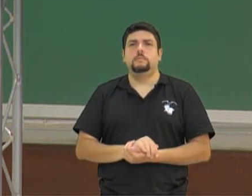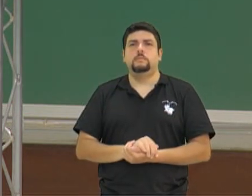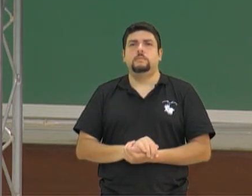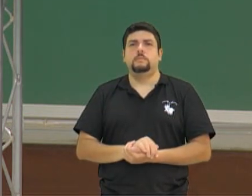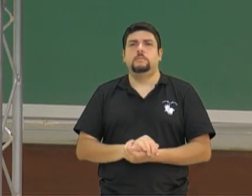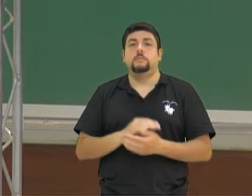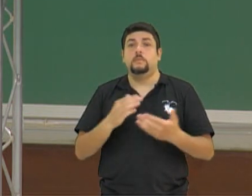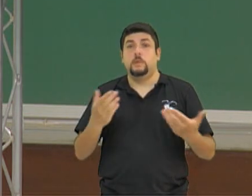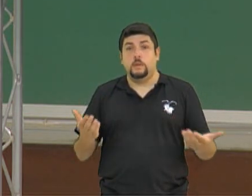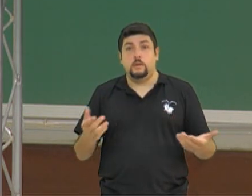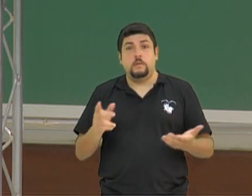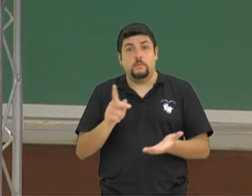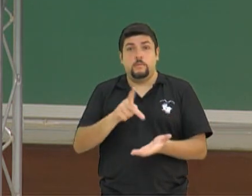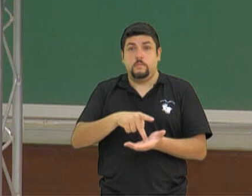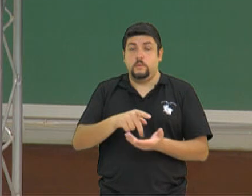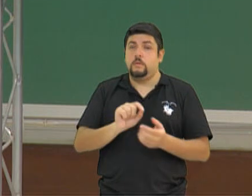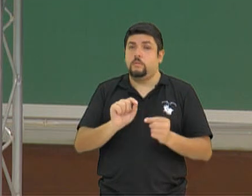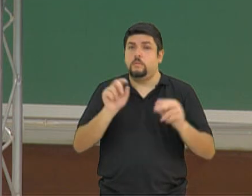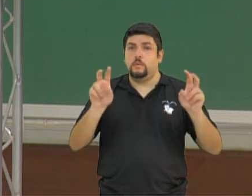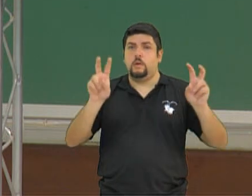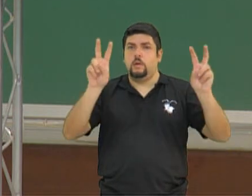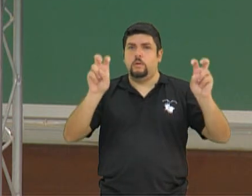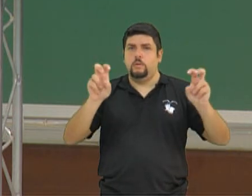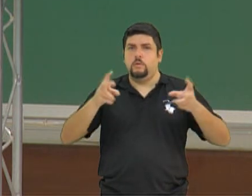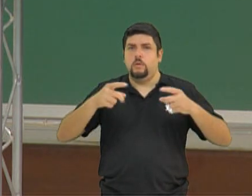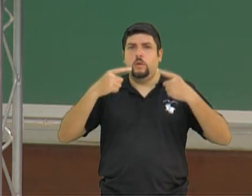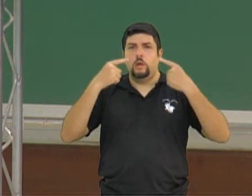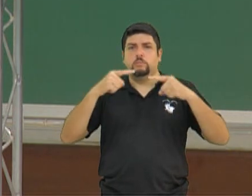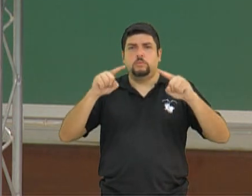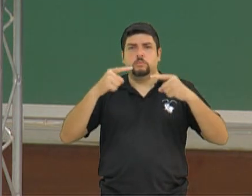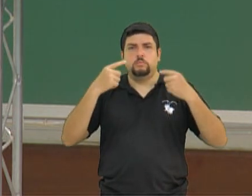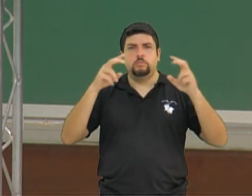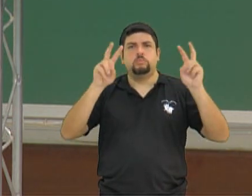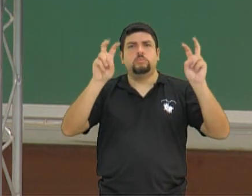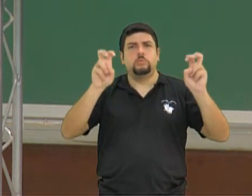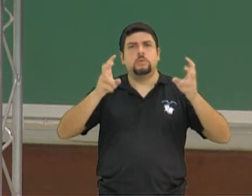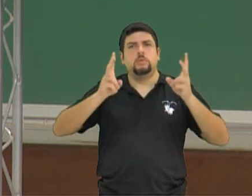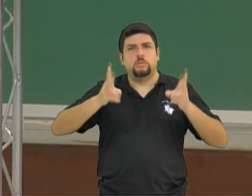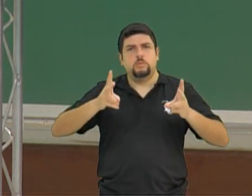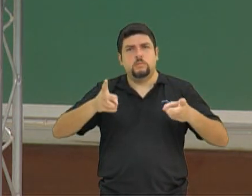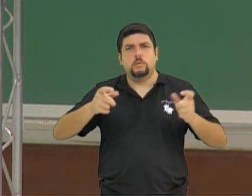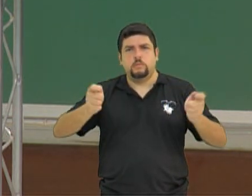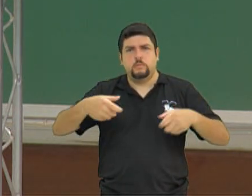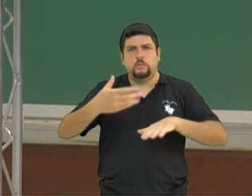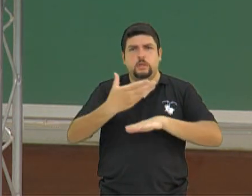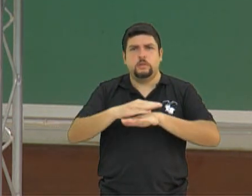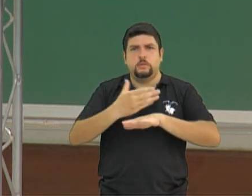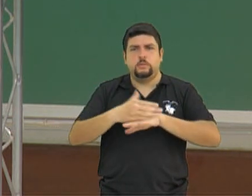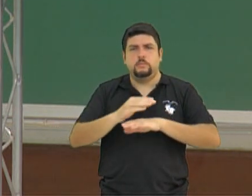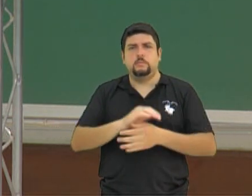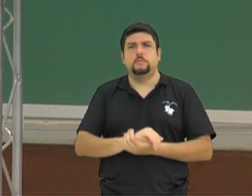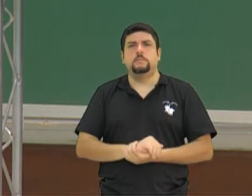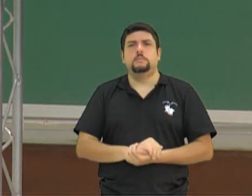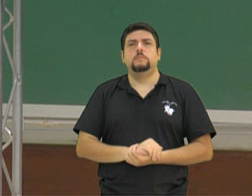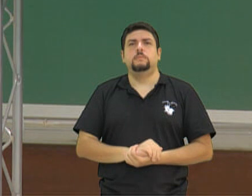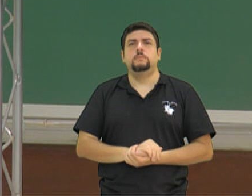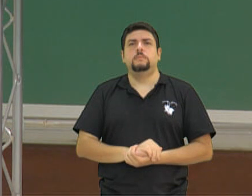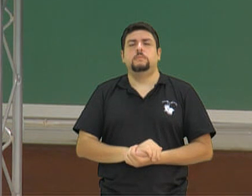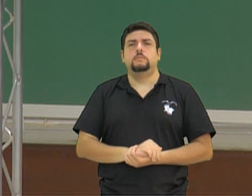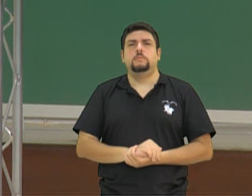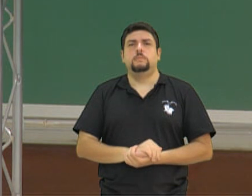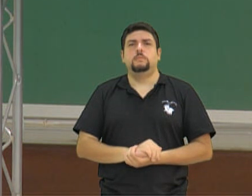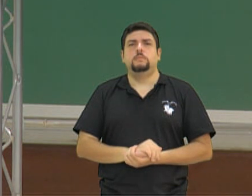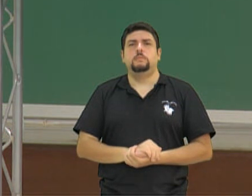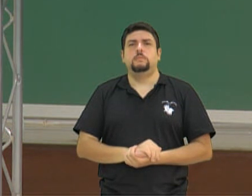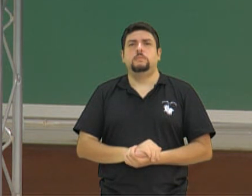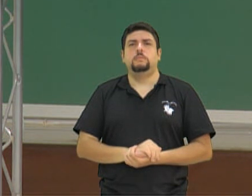da música que eu repeti mil vezes aqui, né? Então, não teria muita dificuldade. E na segunda? Então, a